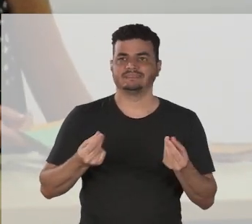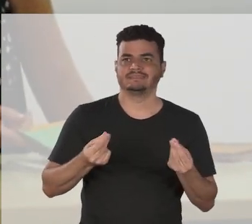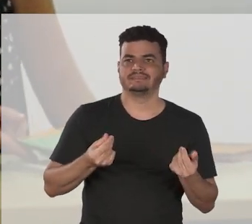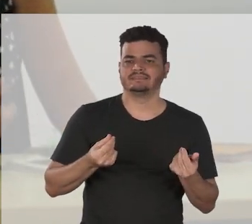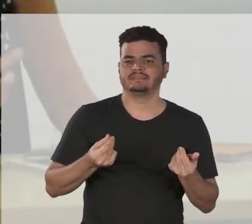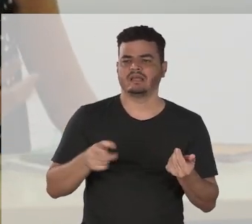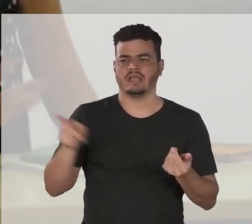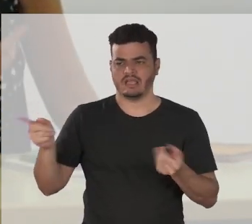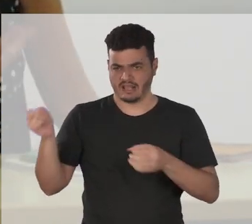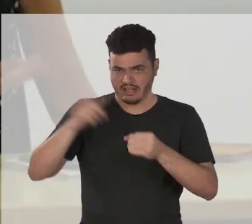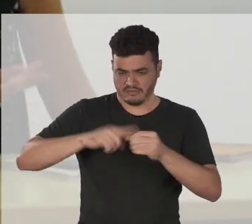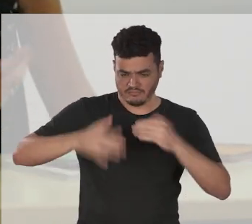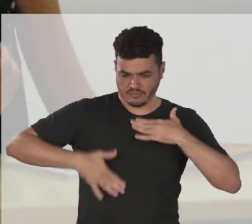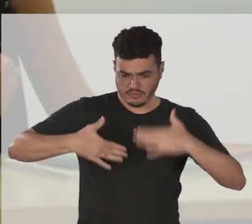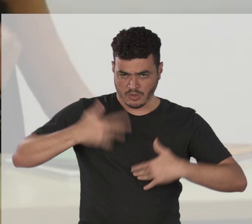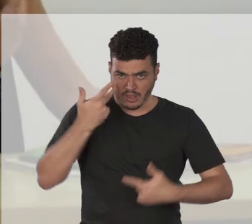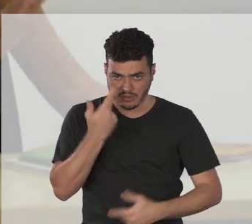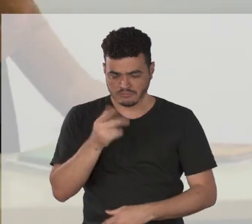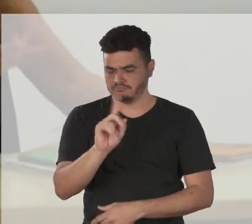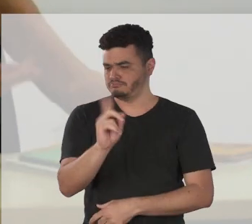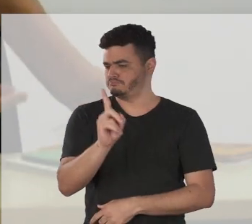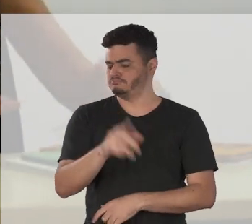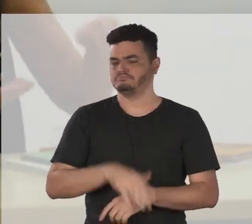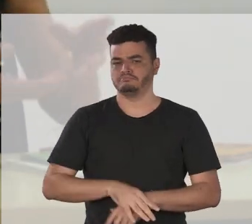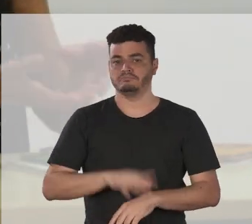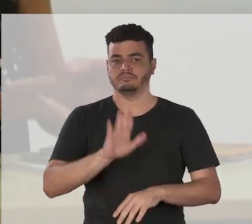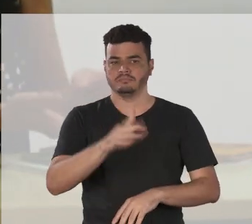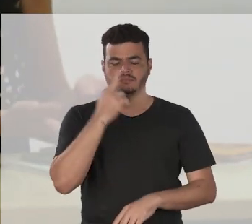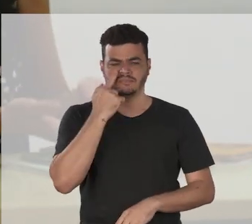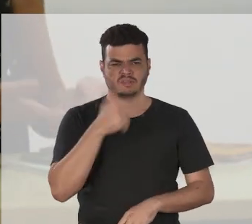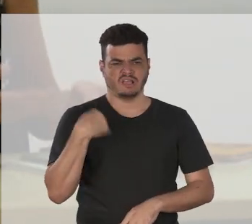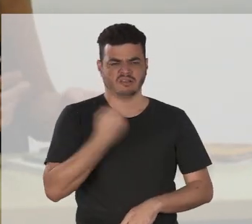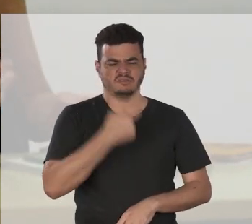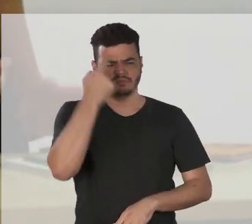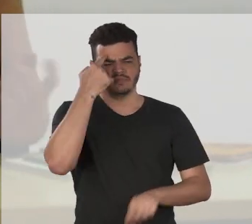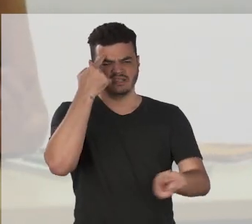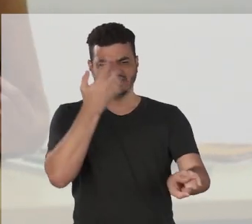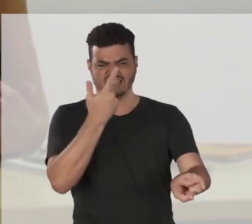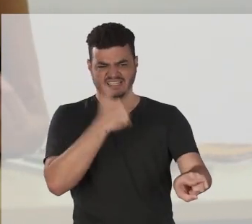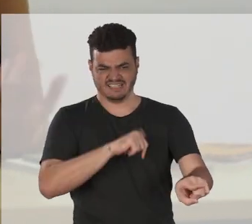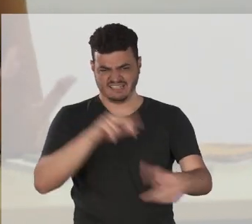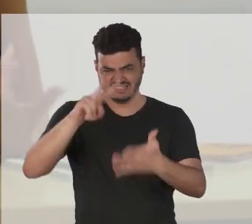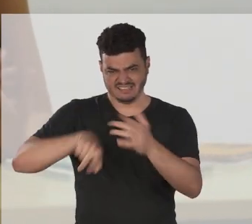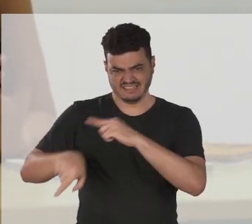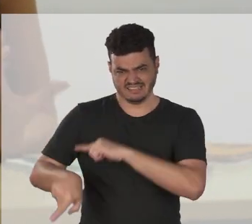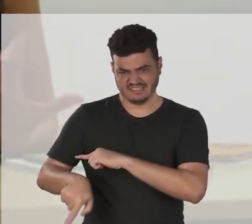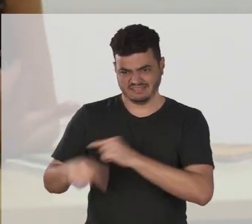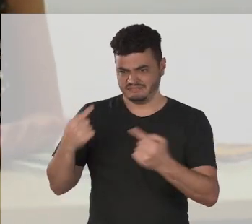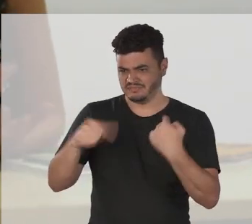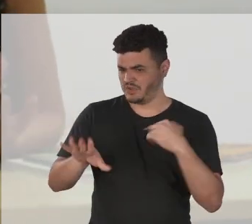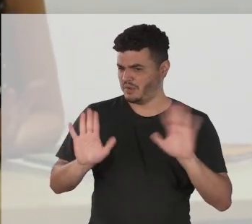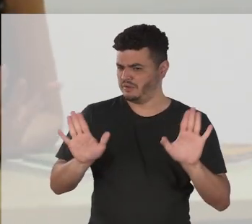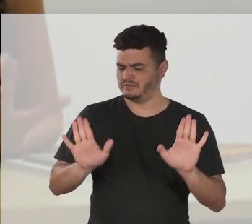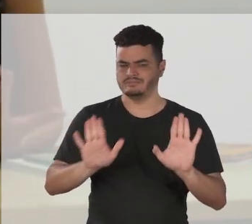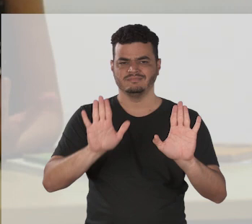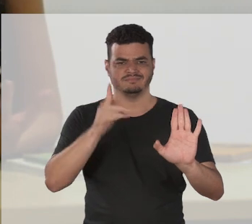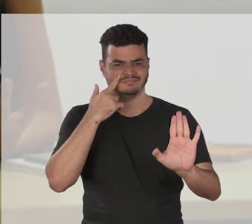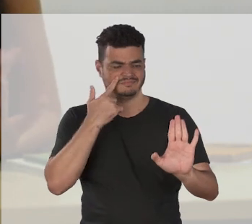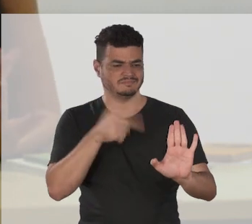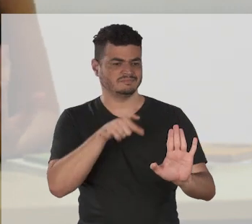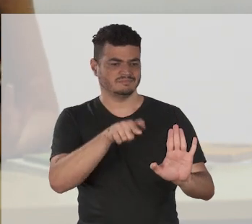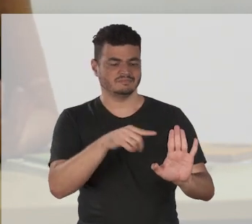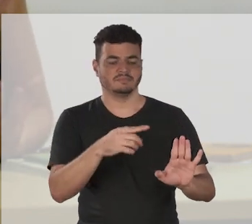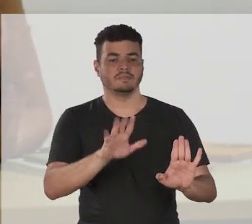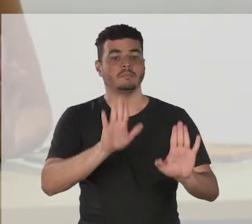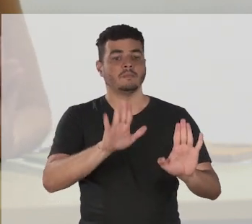está... Bom, mas as crianças se vão se sentir mal que ela tenha se transformado em um